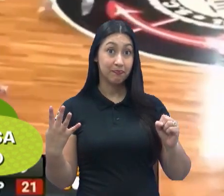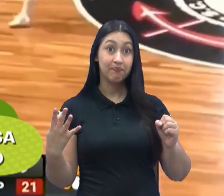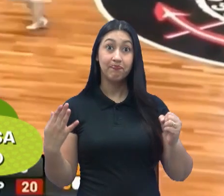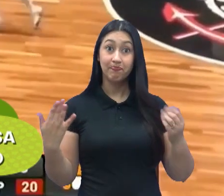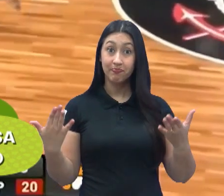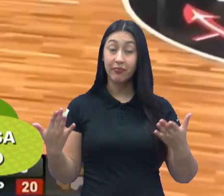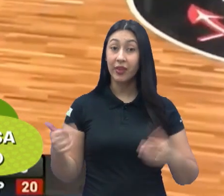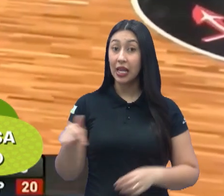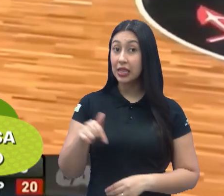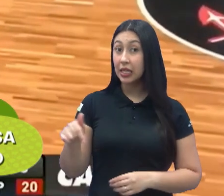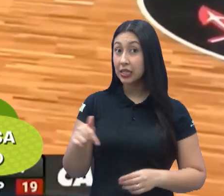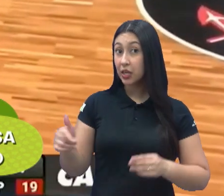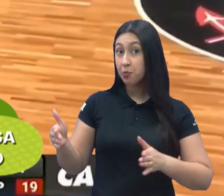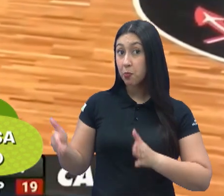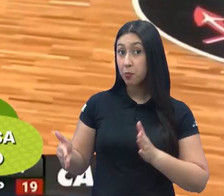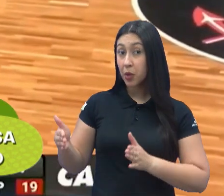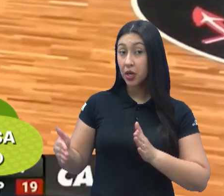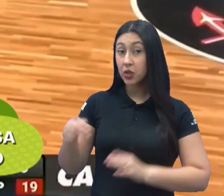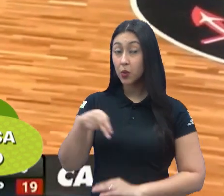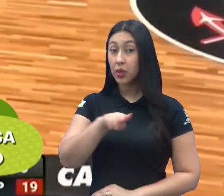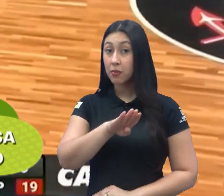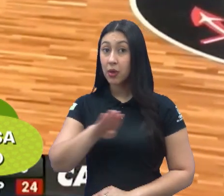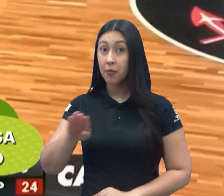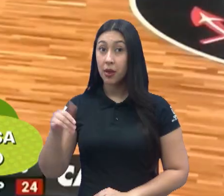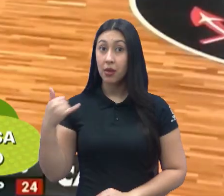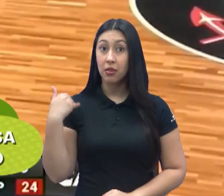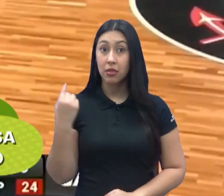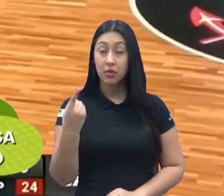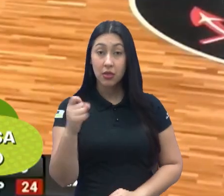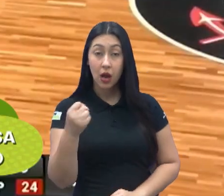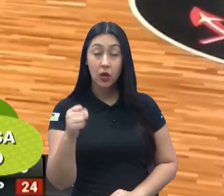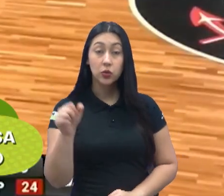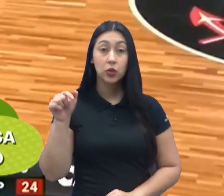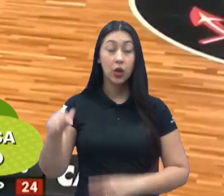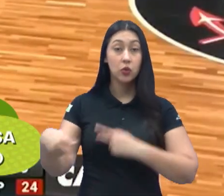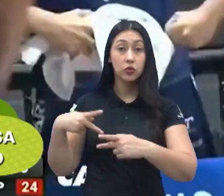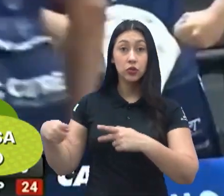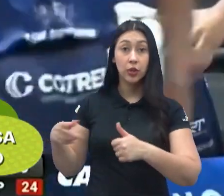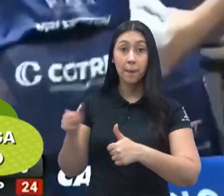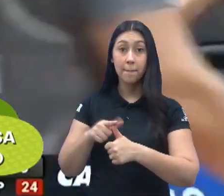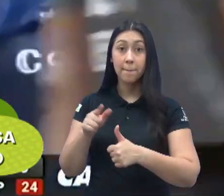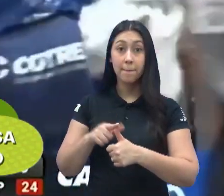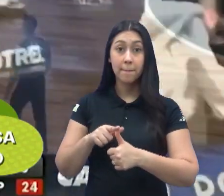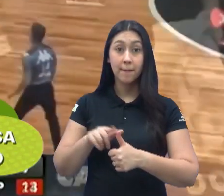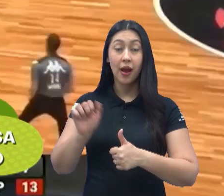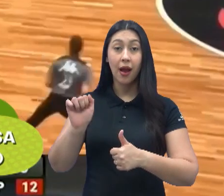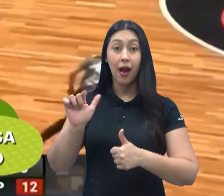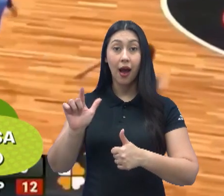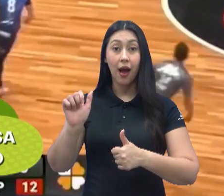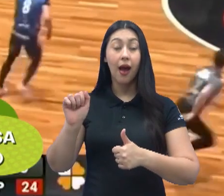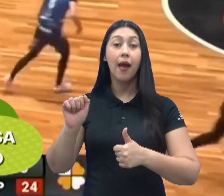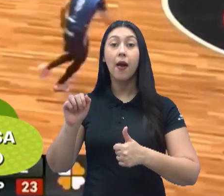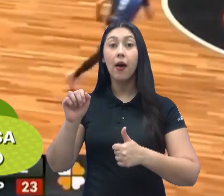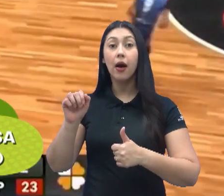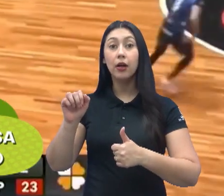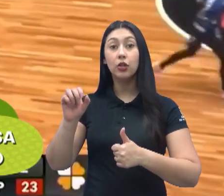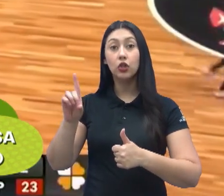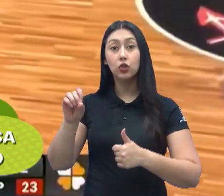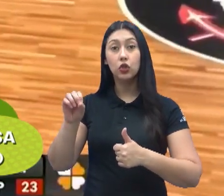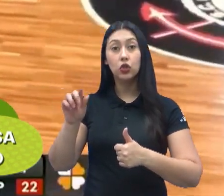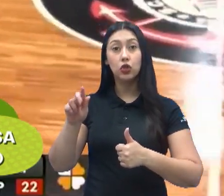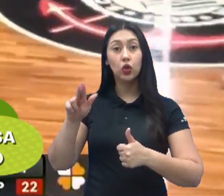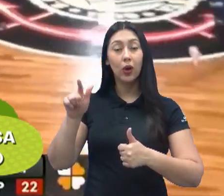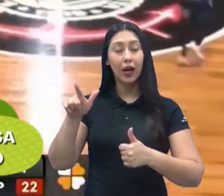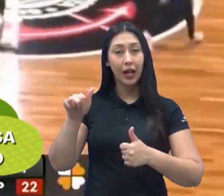7ª rodada do NBB 18. O destaque do São José na partida foi o ala pivô Douglas dos Santos com 21 pontos, 10 rebotes e